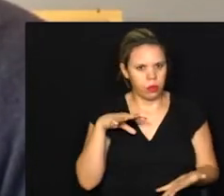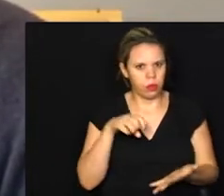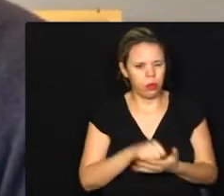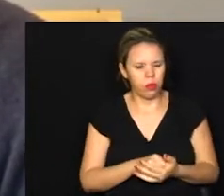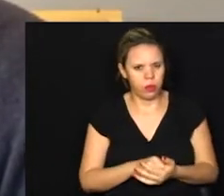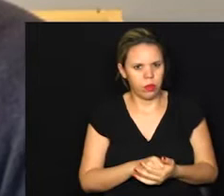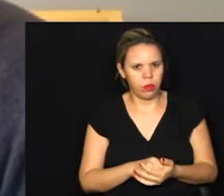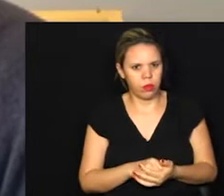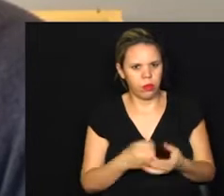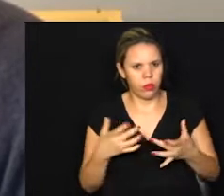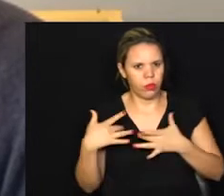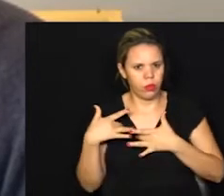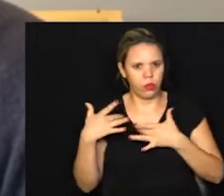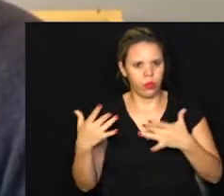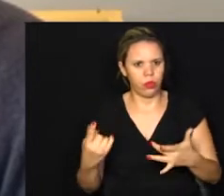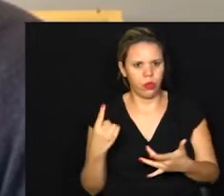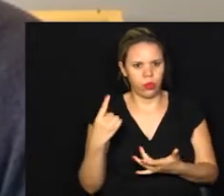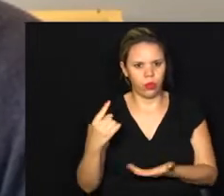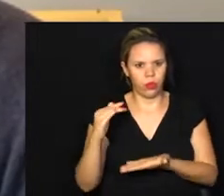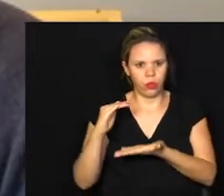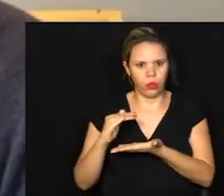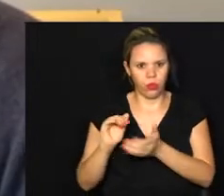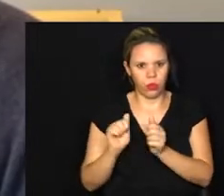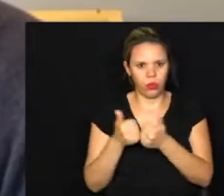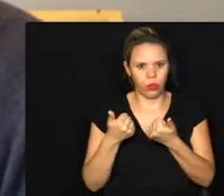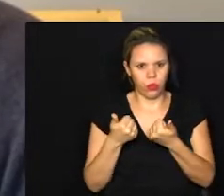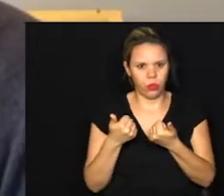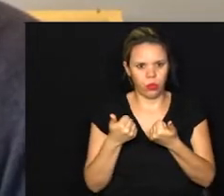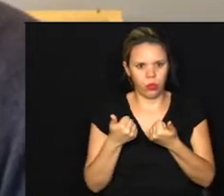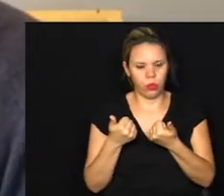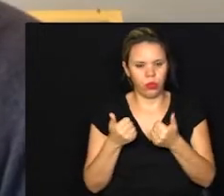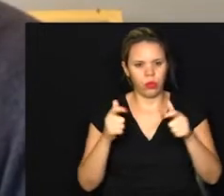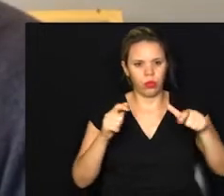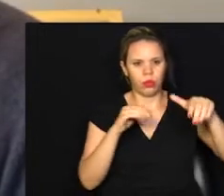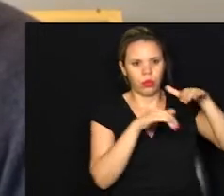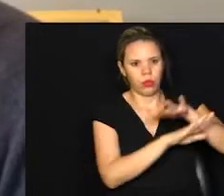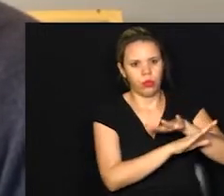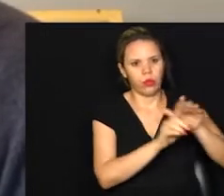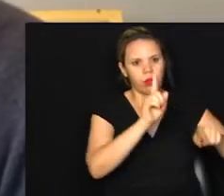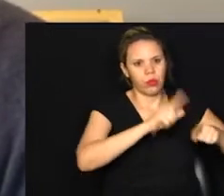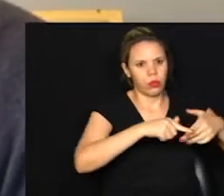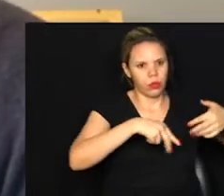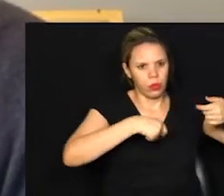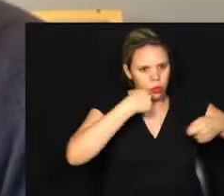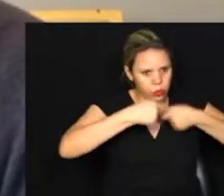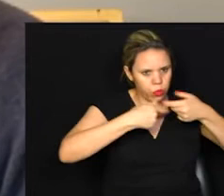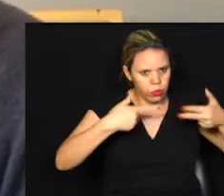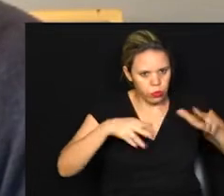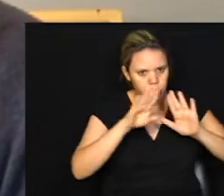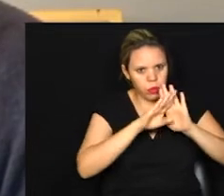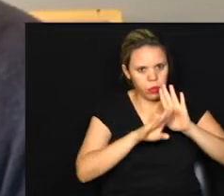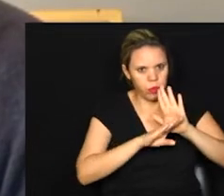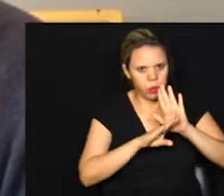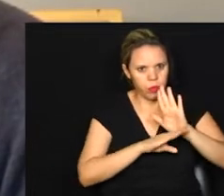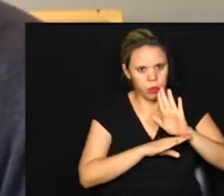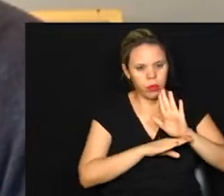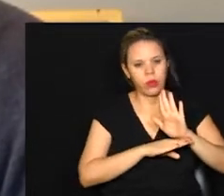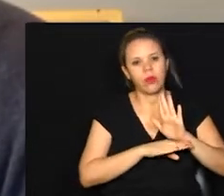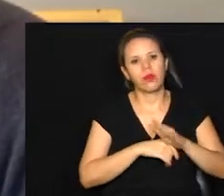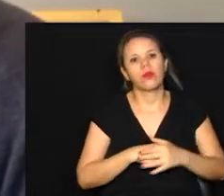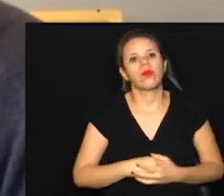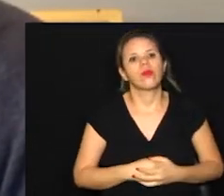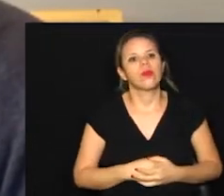pessoa cadastrada, nós vamos doar um pacote de pão para bancos de alimentos, especificamente para o